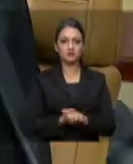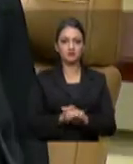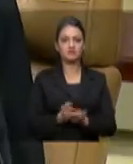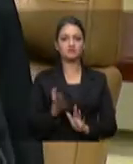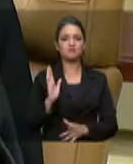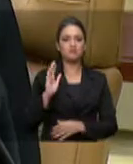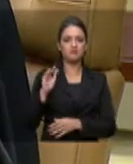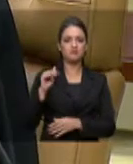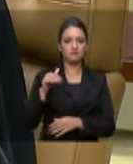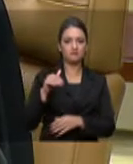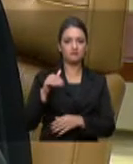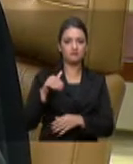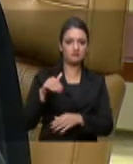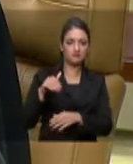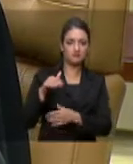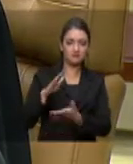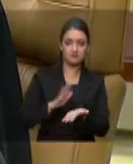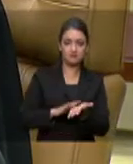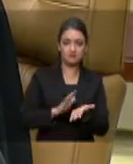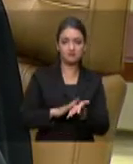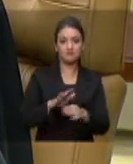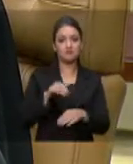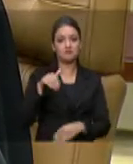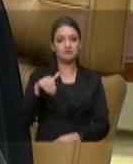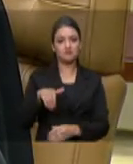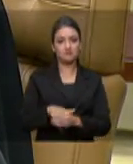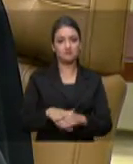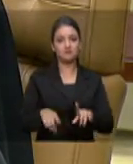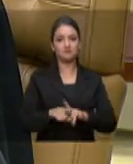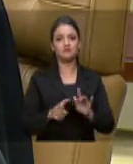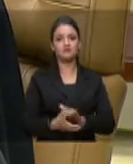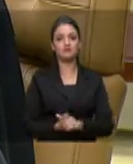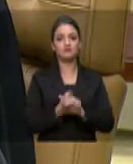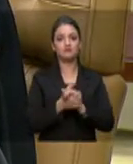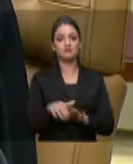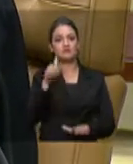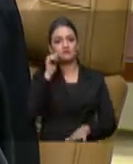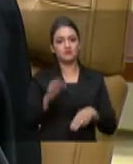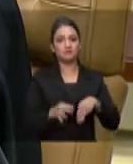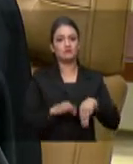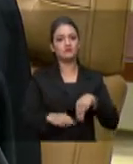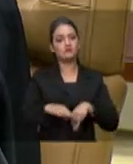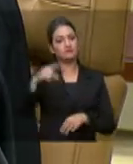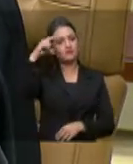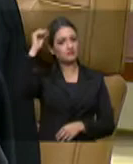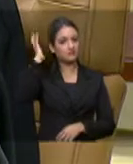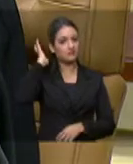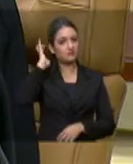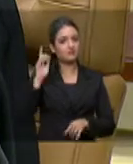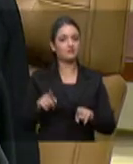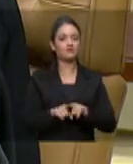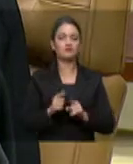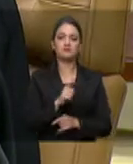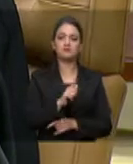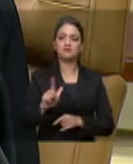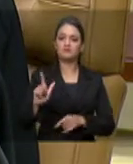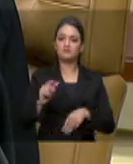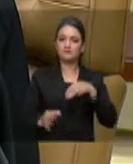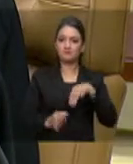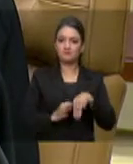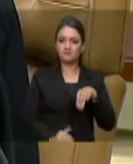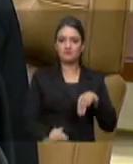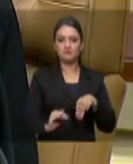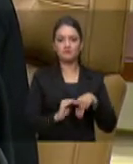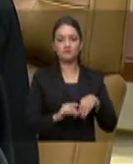voto de Sua Excelência. Minha saudação à ministra Rosa Weber, aos demais ministros, ao